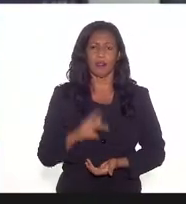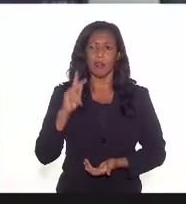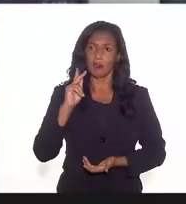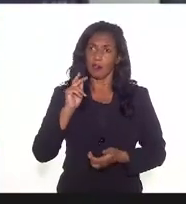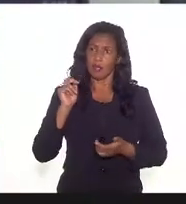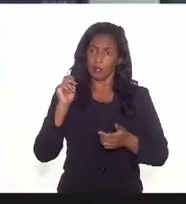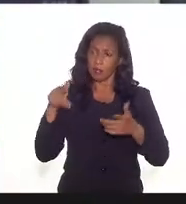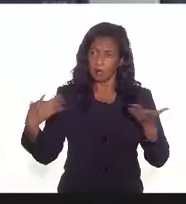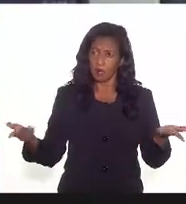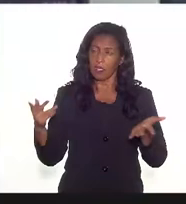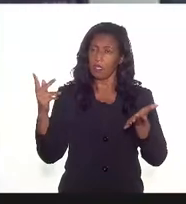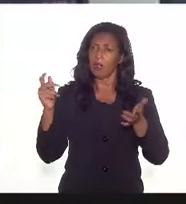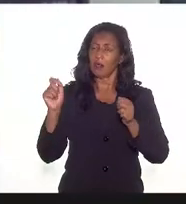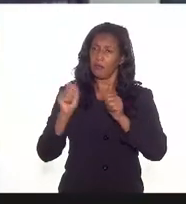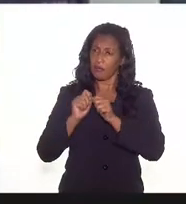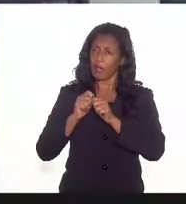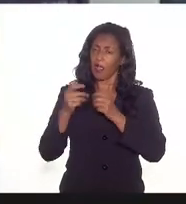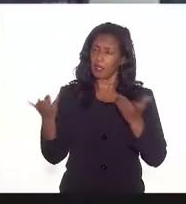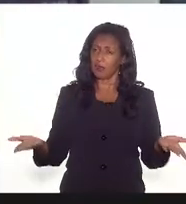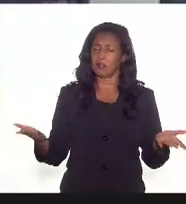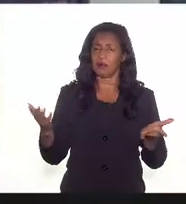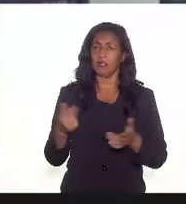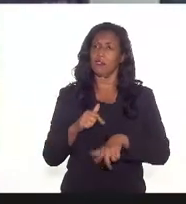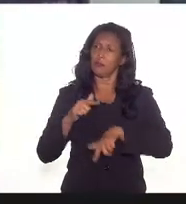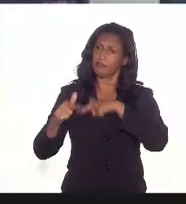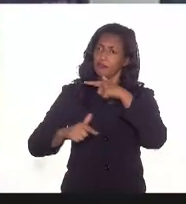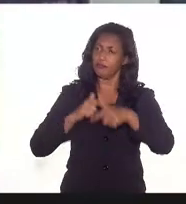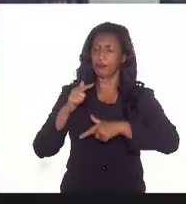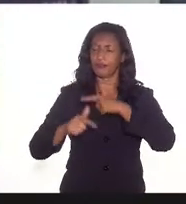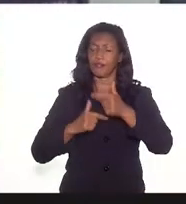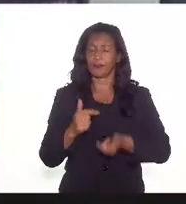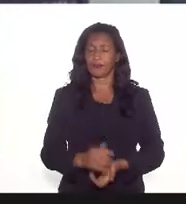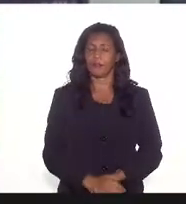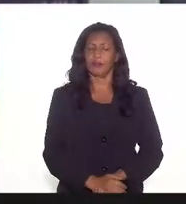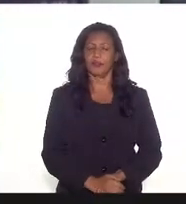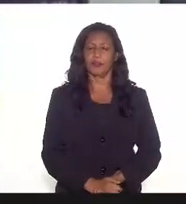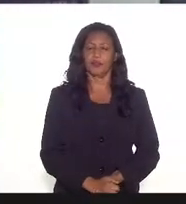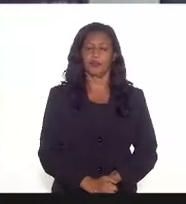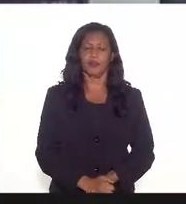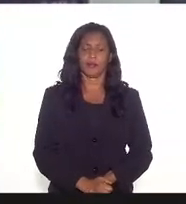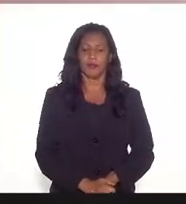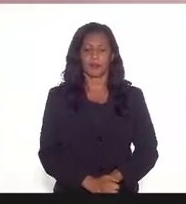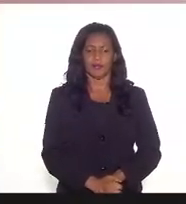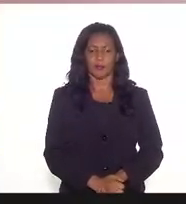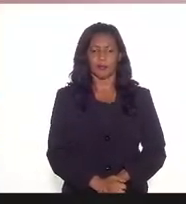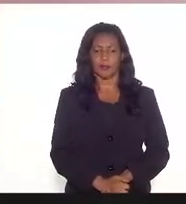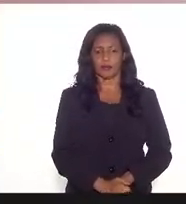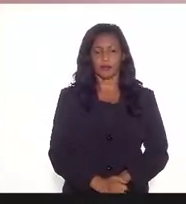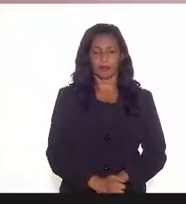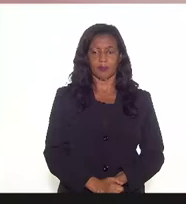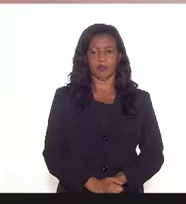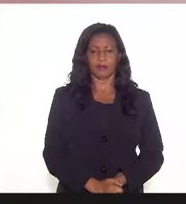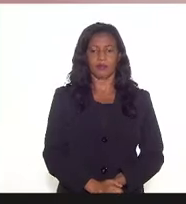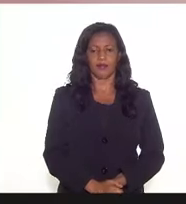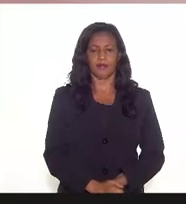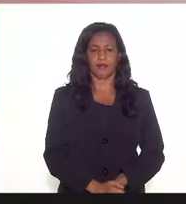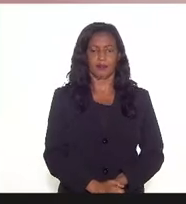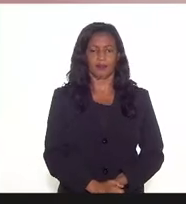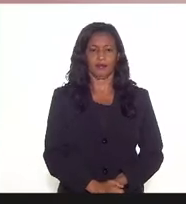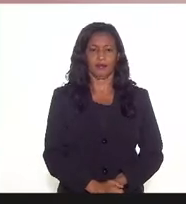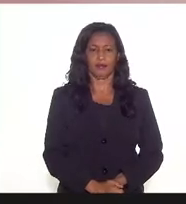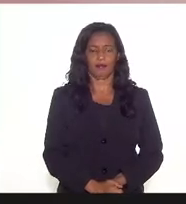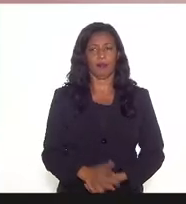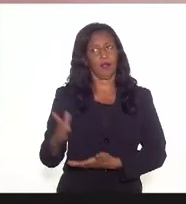realizam exatamente esse tipo de serviço. Sim, na verdade, a gente